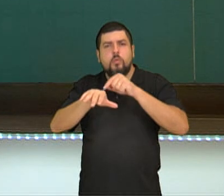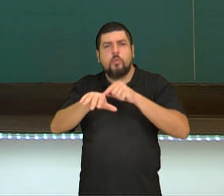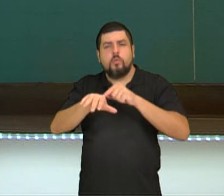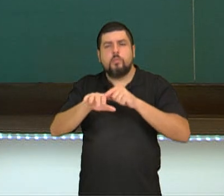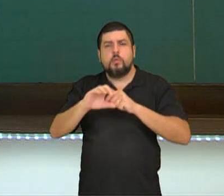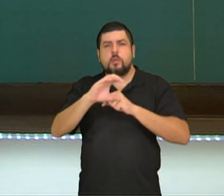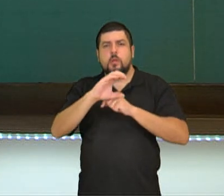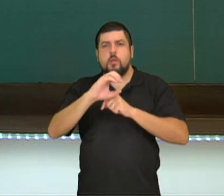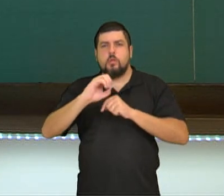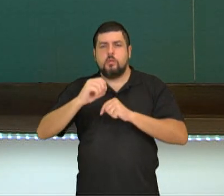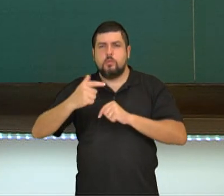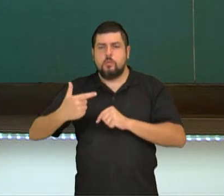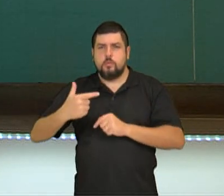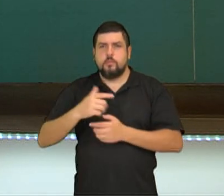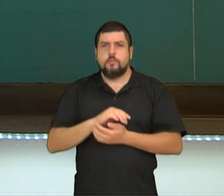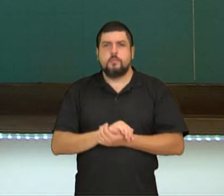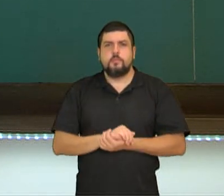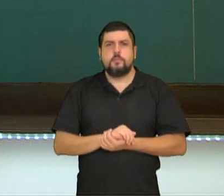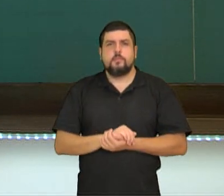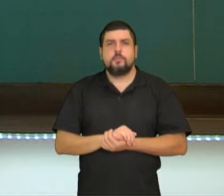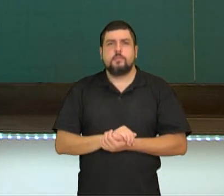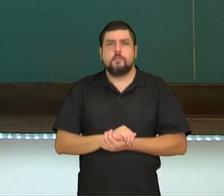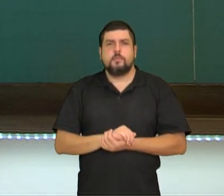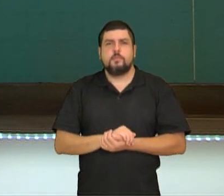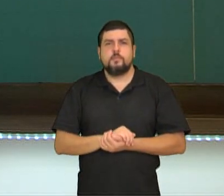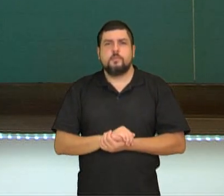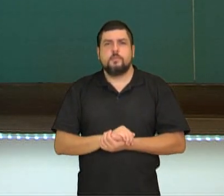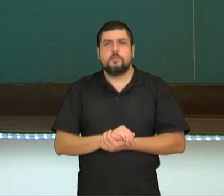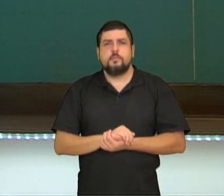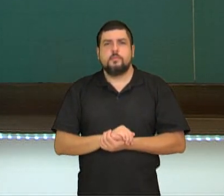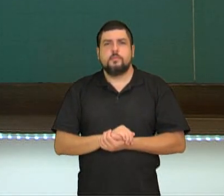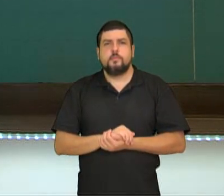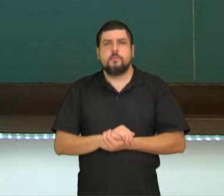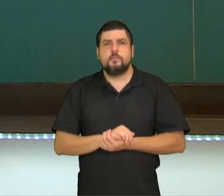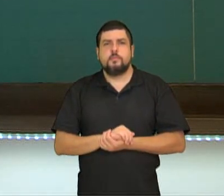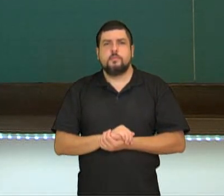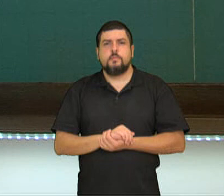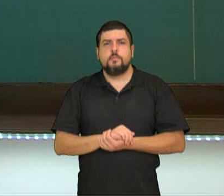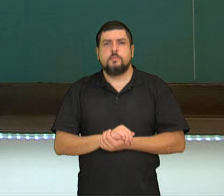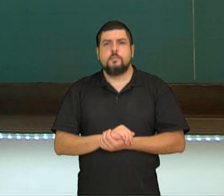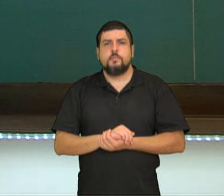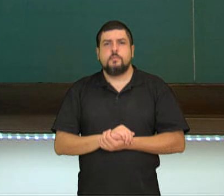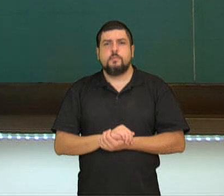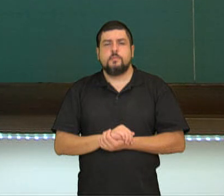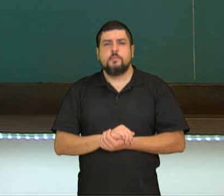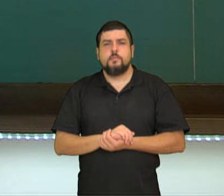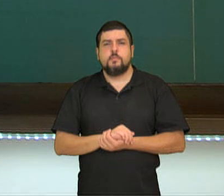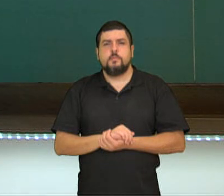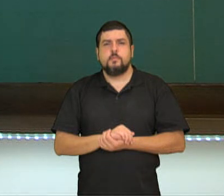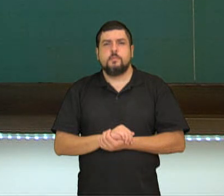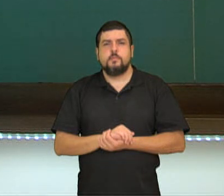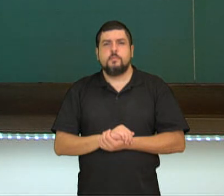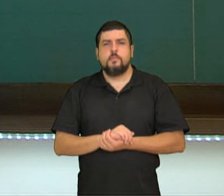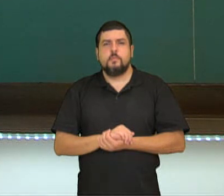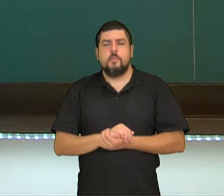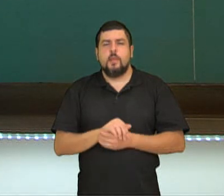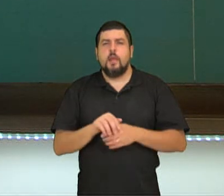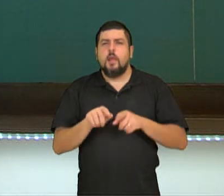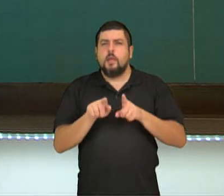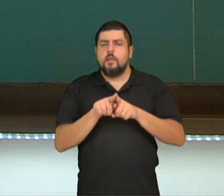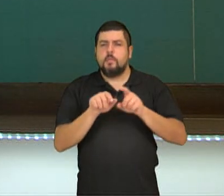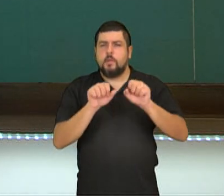de carbono, ou simplesmente chamado de gás carbônico. As estruturas que formam o